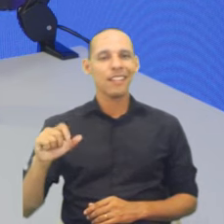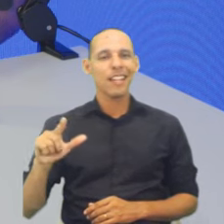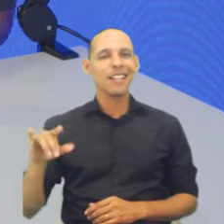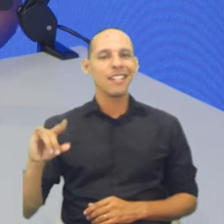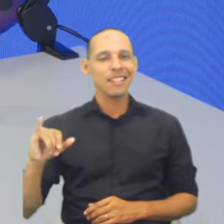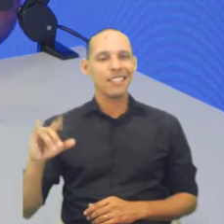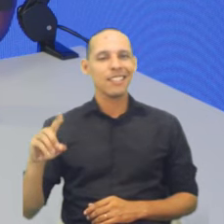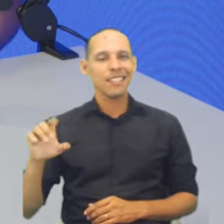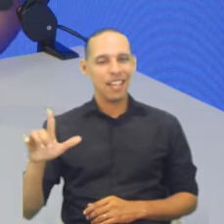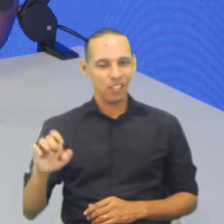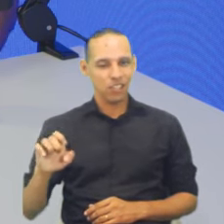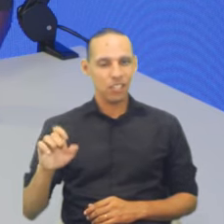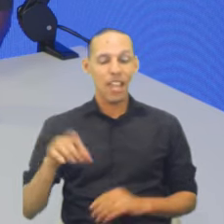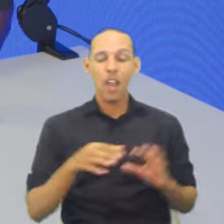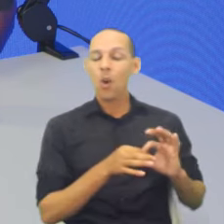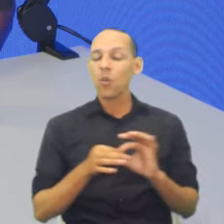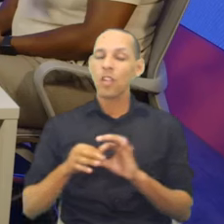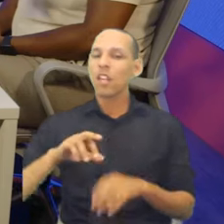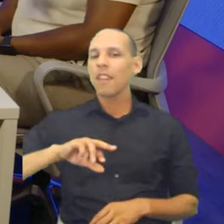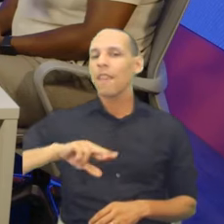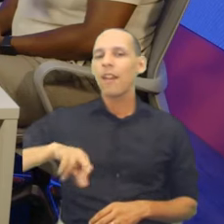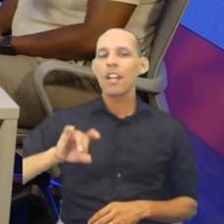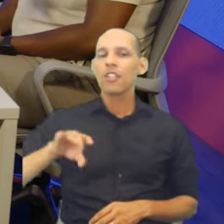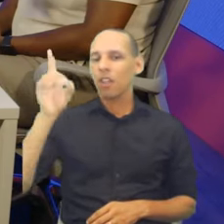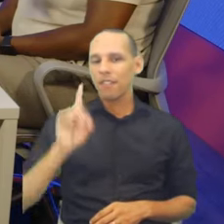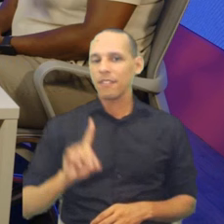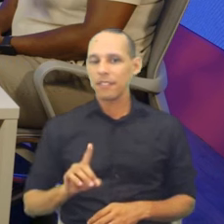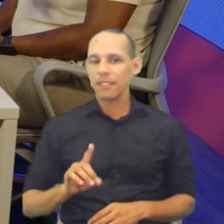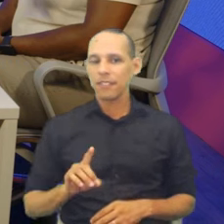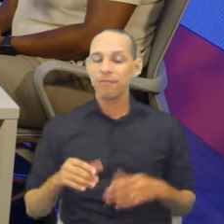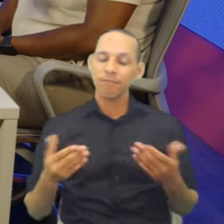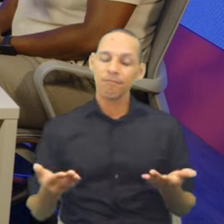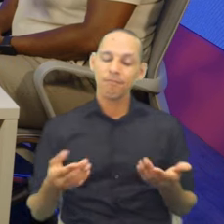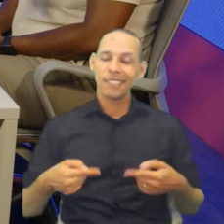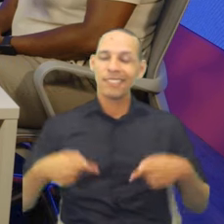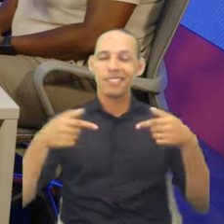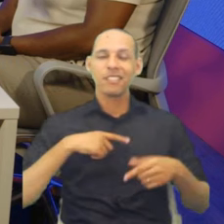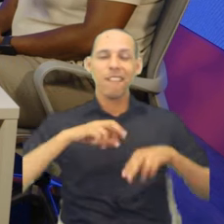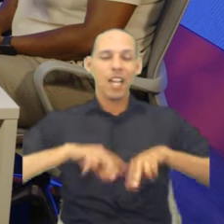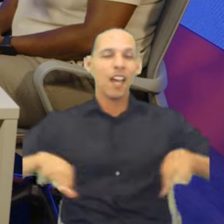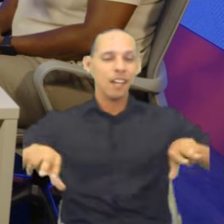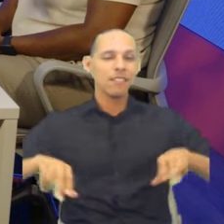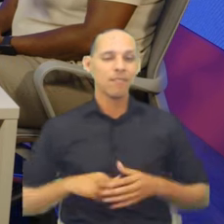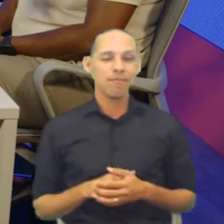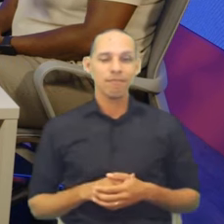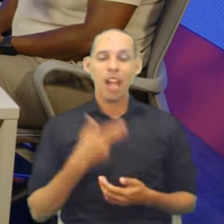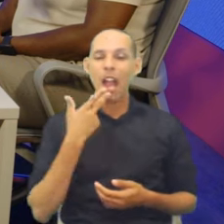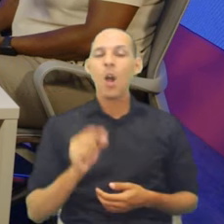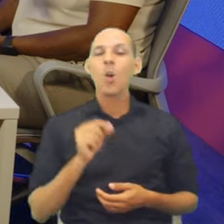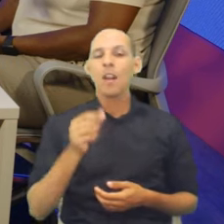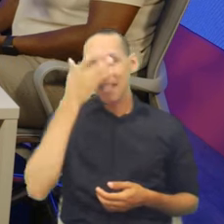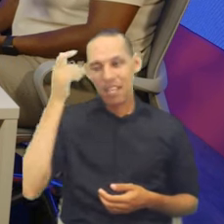não só pela sua parte fisiológica que a deficiência apresenta né então a gente tem muitos desafios ainda pela frente quando a gente fala de pessoas com